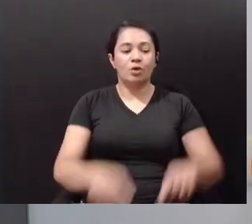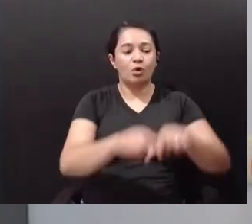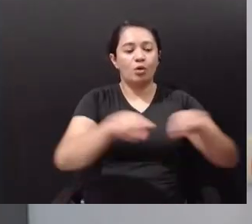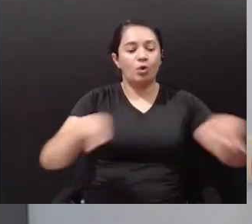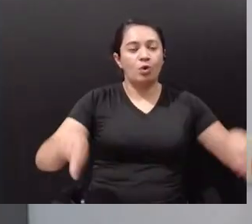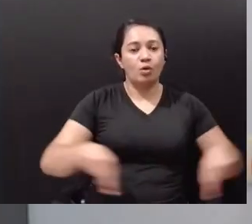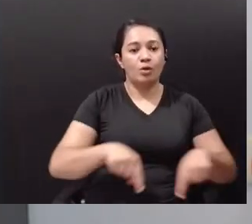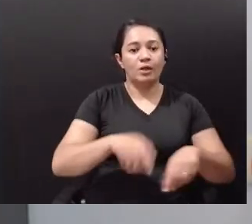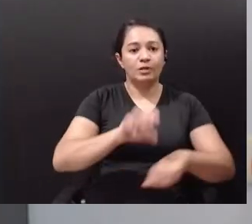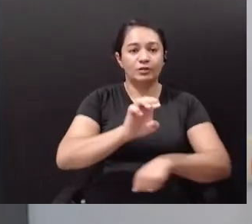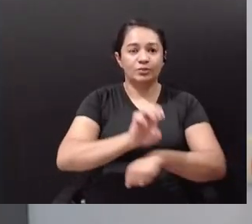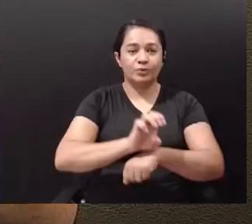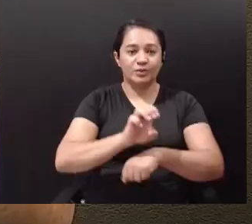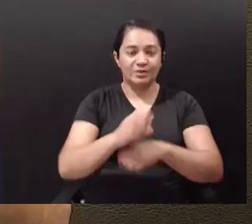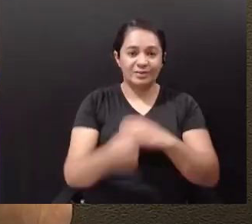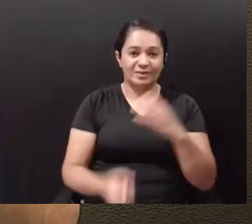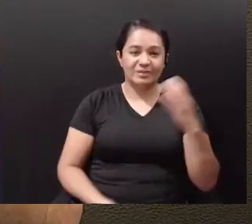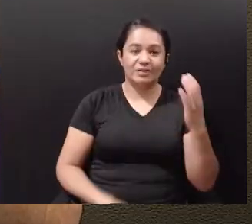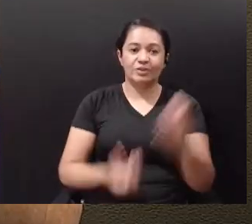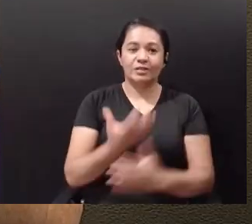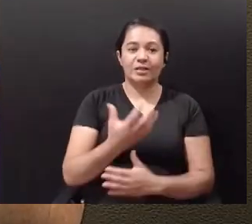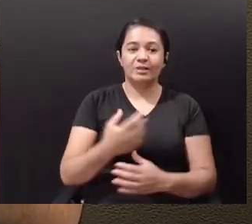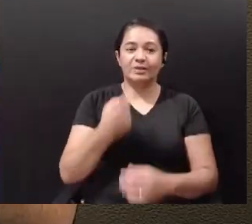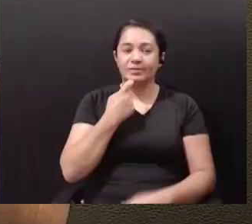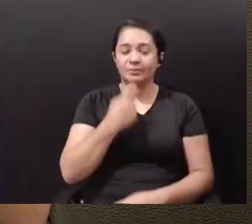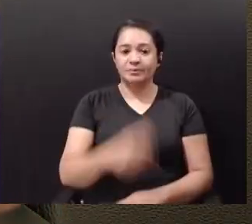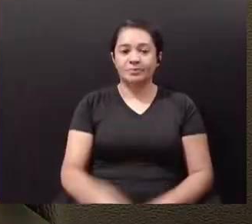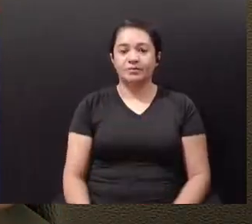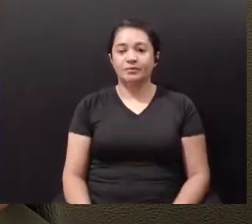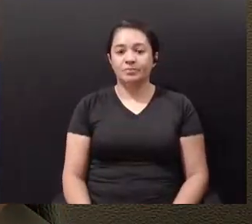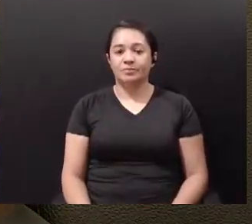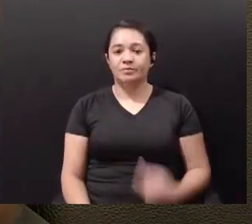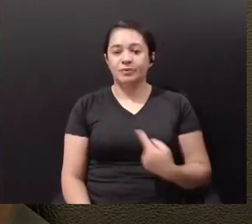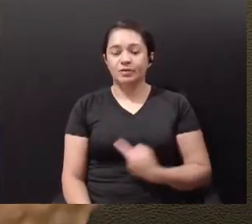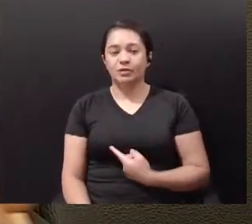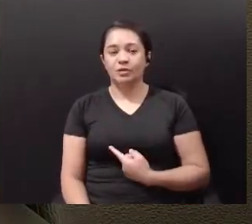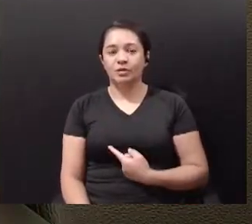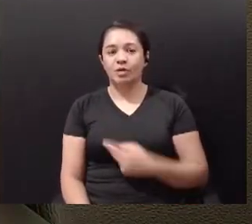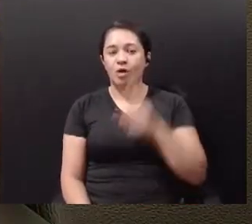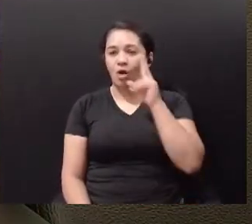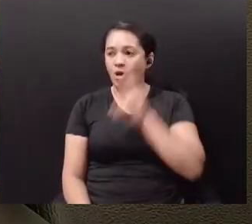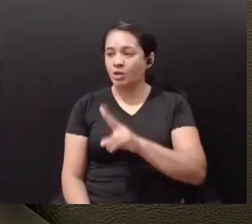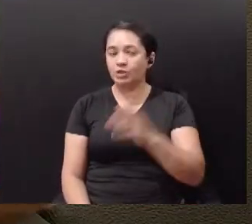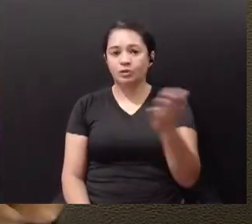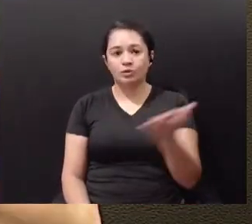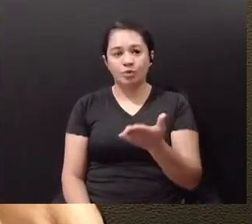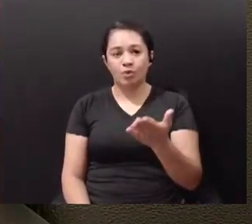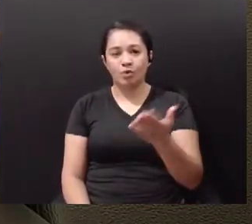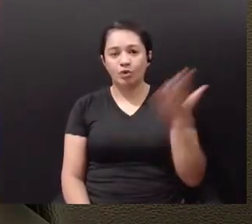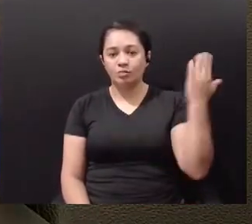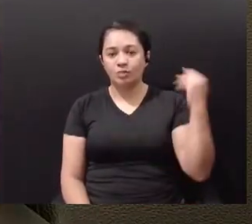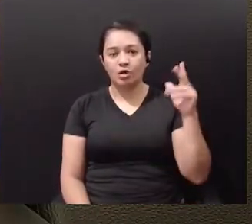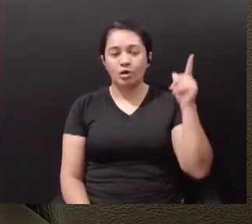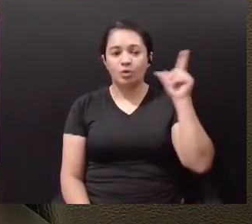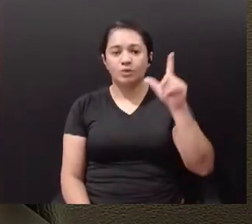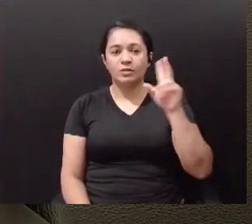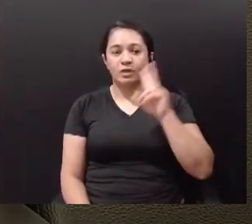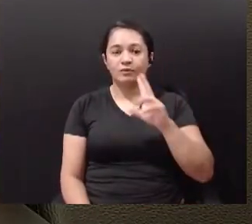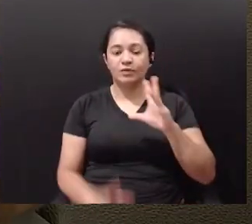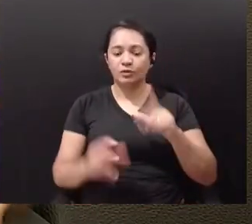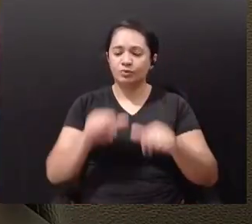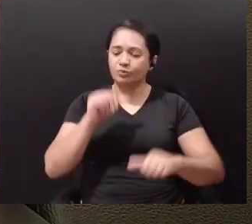criado em Campinas. A gente, olhando hoje para o passado, consegue ver tudo que se transformou, mas quem está